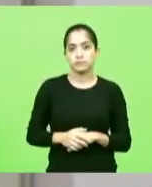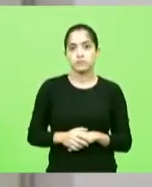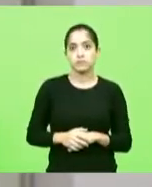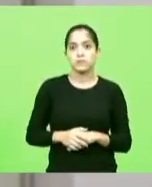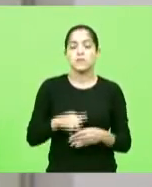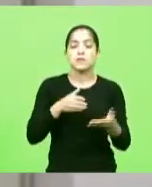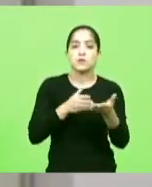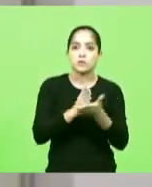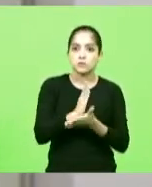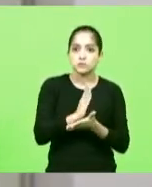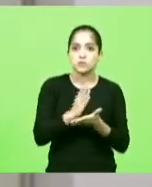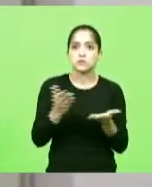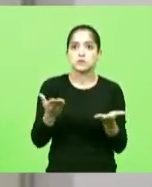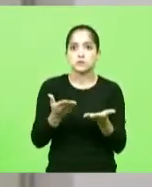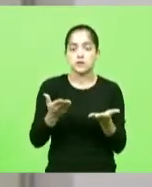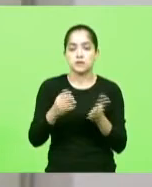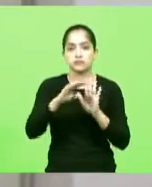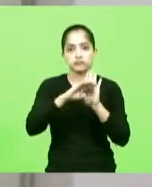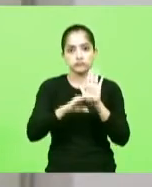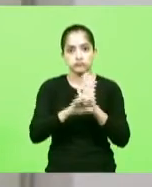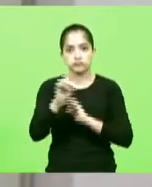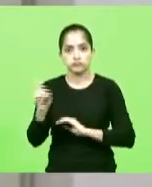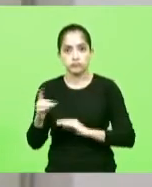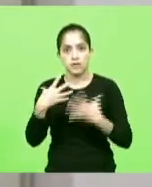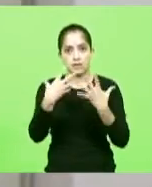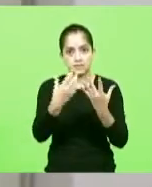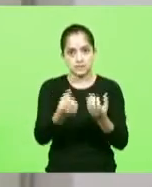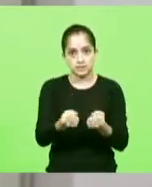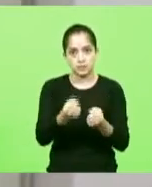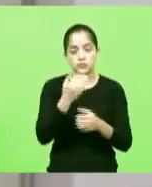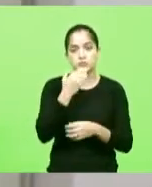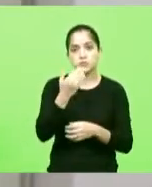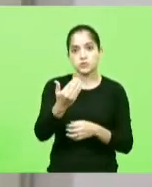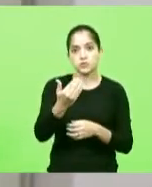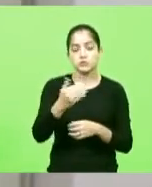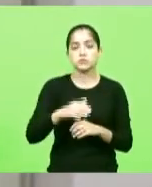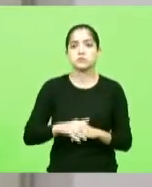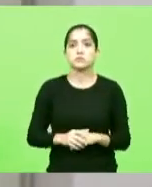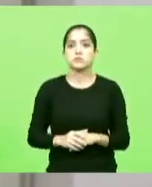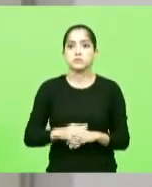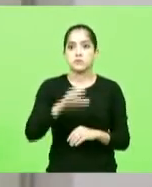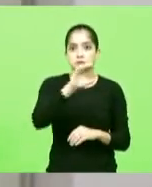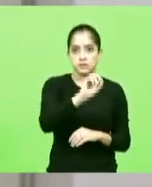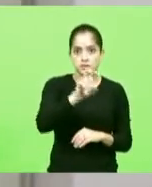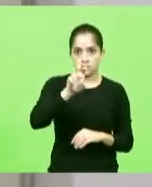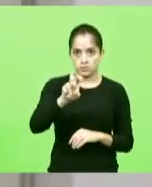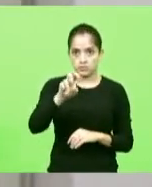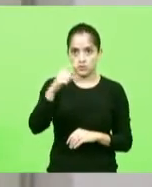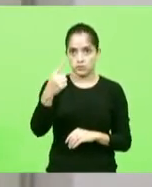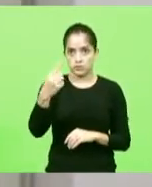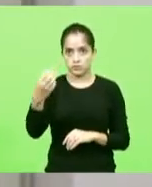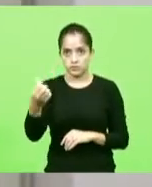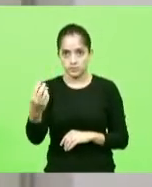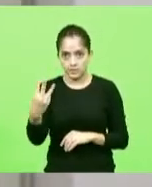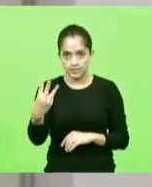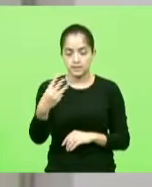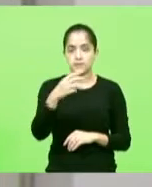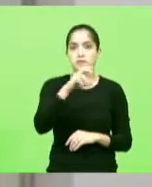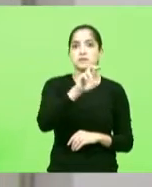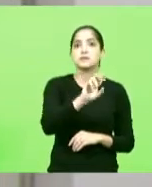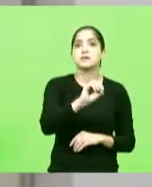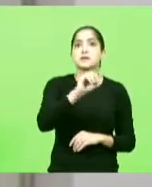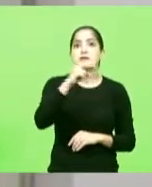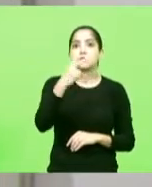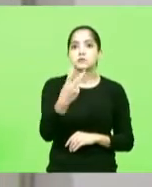Dando continuidade à ordem do dia, o senhor presidente deferiu os requerimentos números 0513 a 0527,